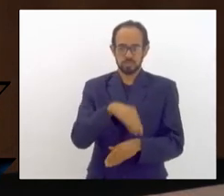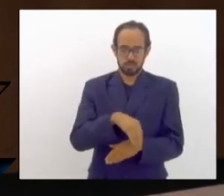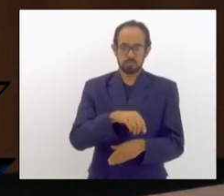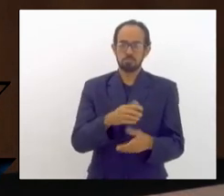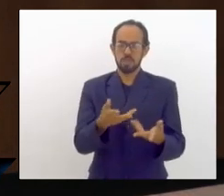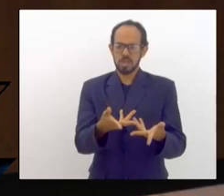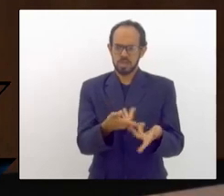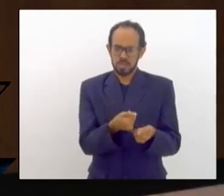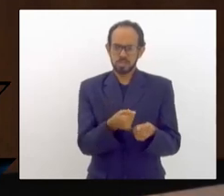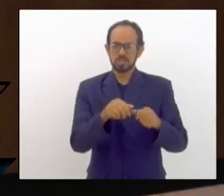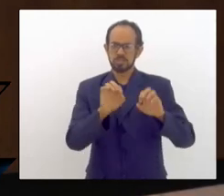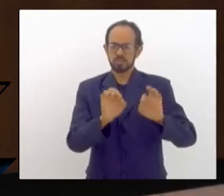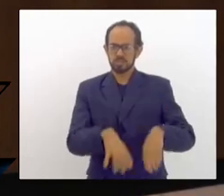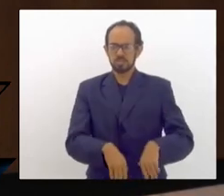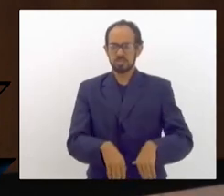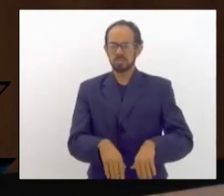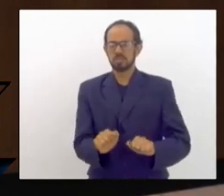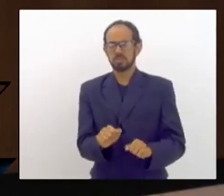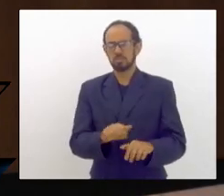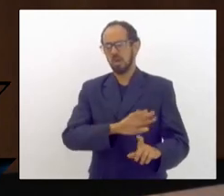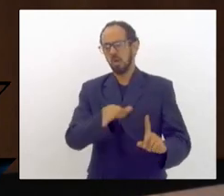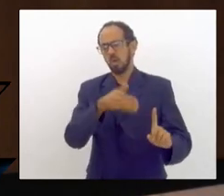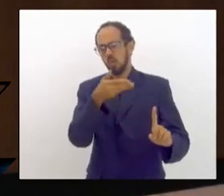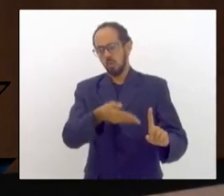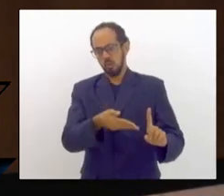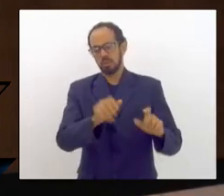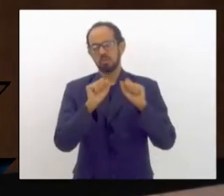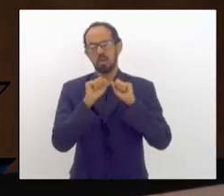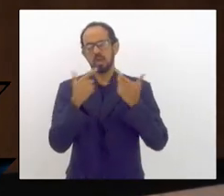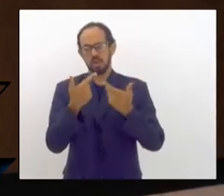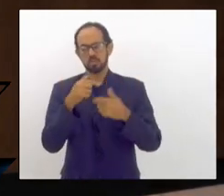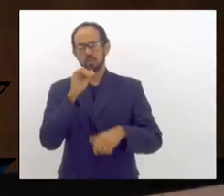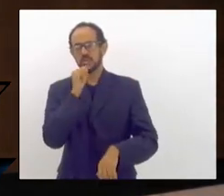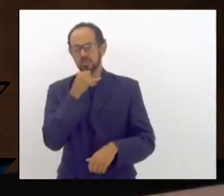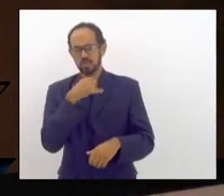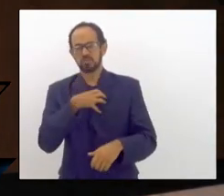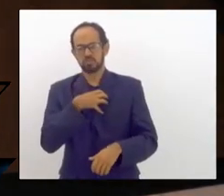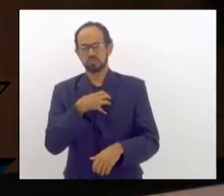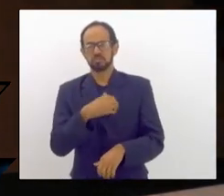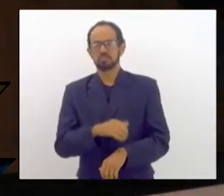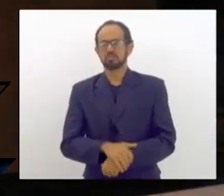merecedor de qualquer honraria dessa casa e fico triste pelo resultado que a gente teve hoje. Obrigado.